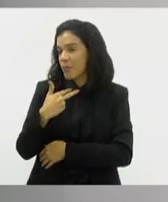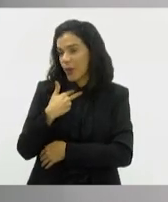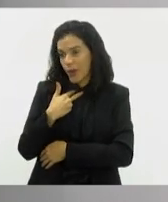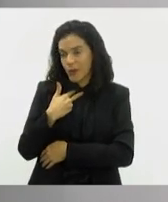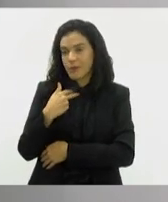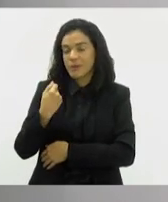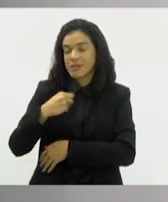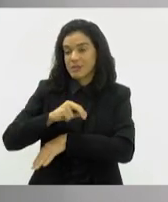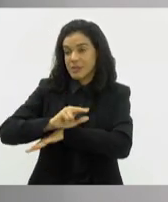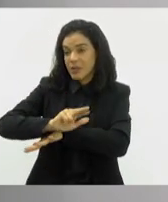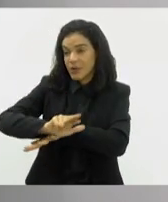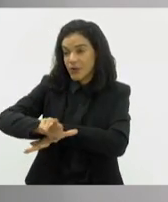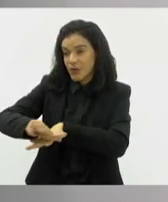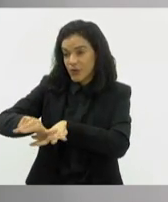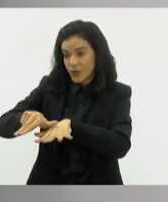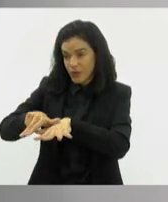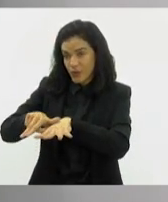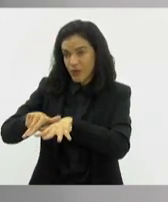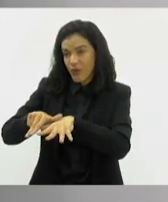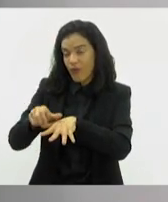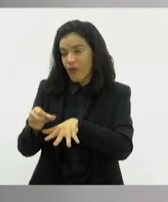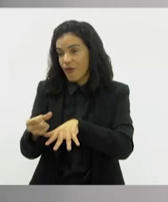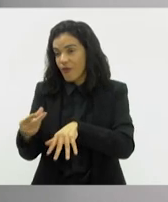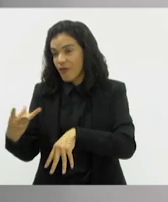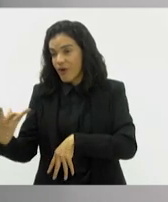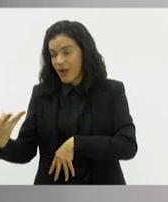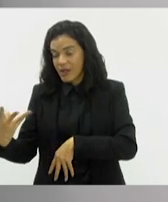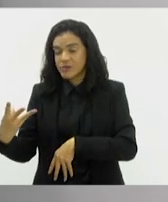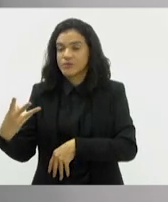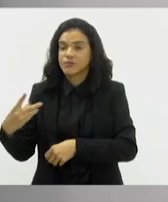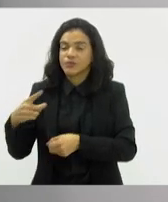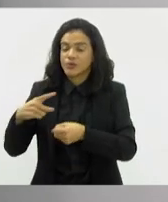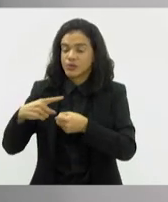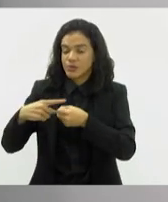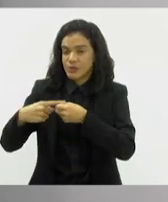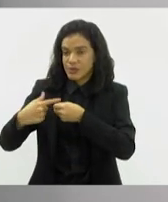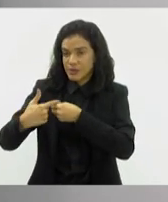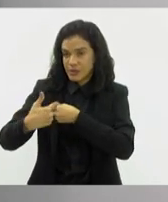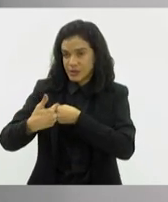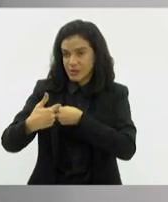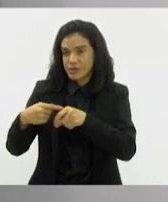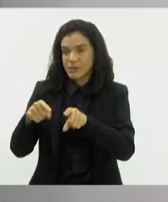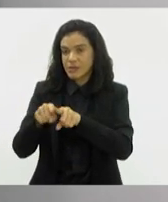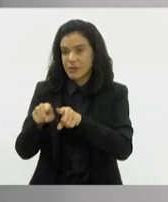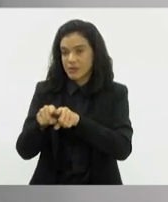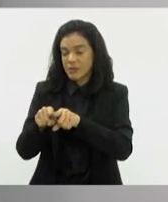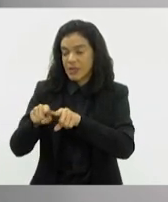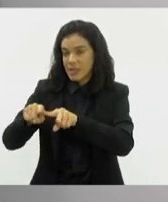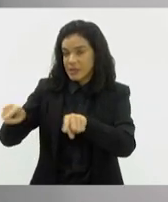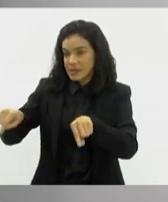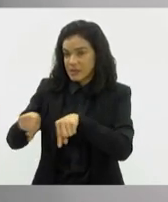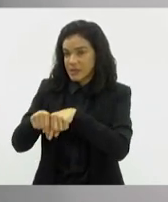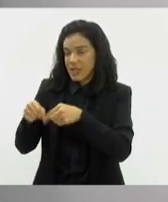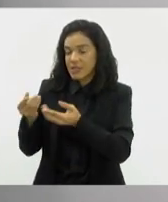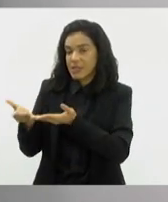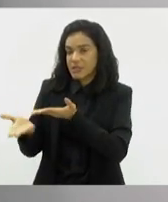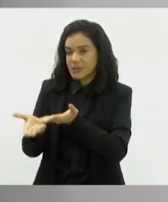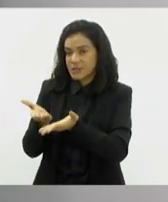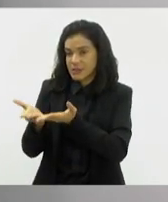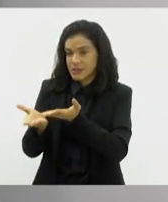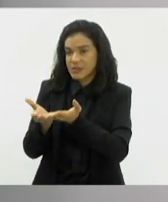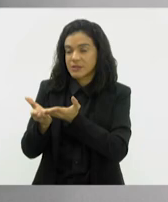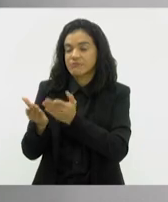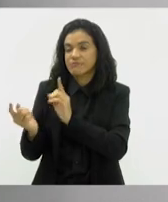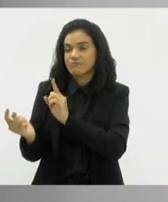os municípios, aí tem um erro de concordância, deverão fixar cópia desta lei na sala de atendimento de espera e de consulta de